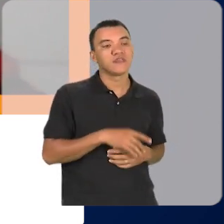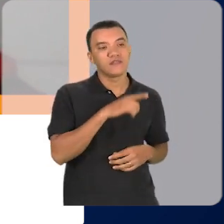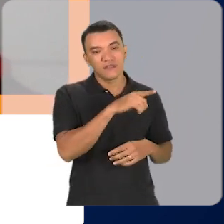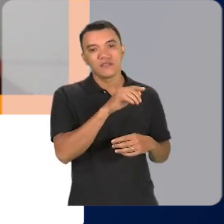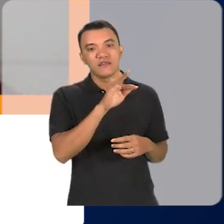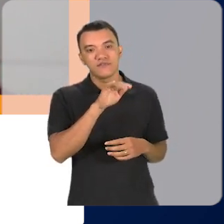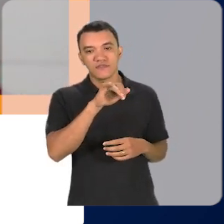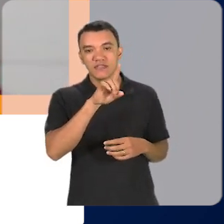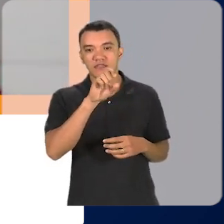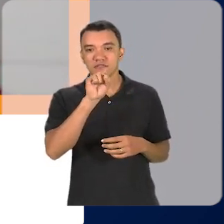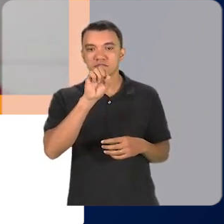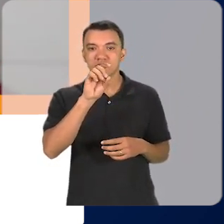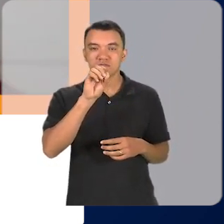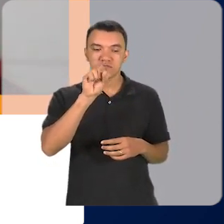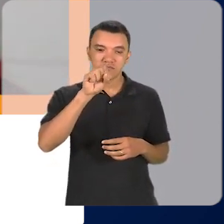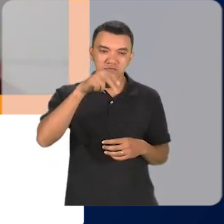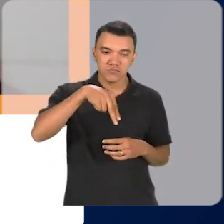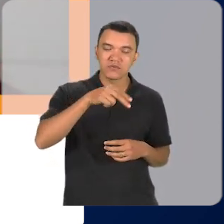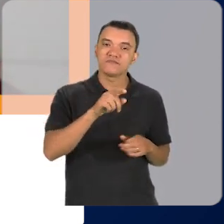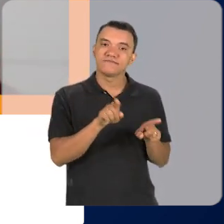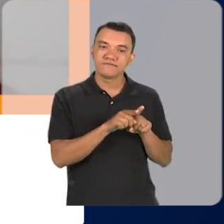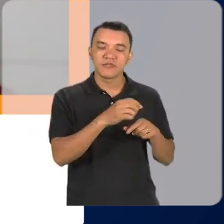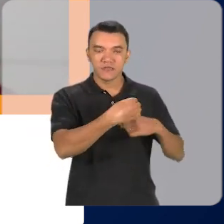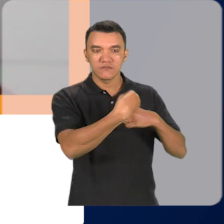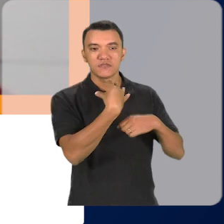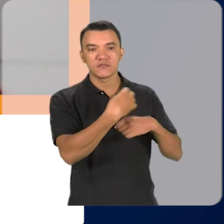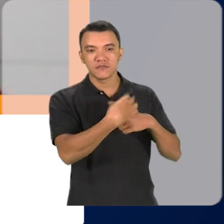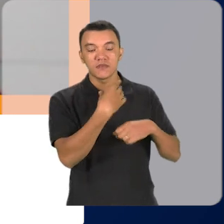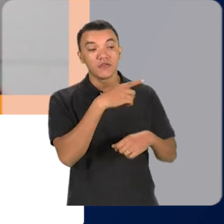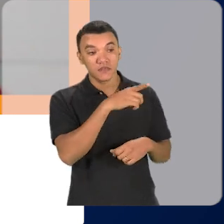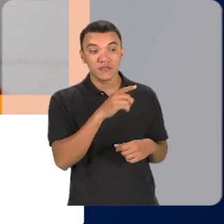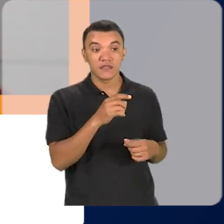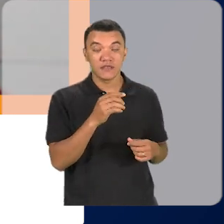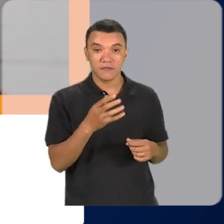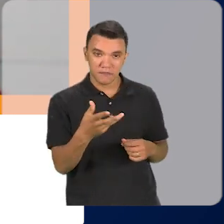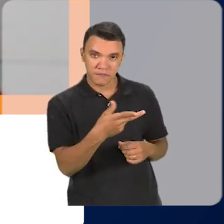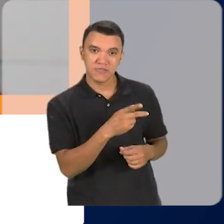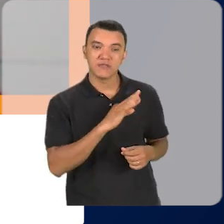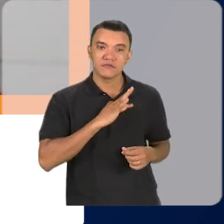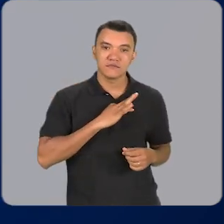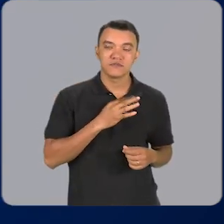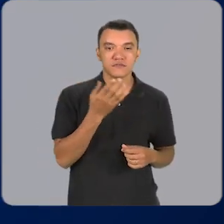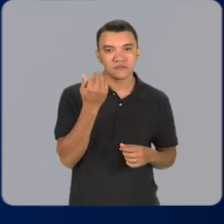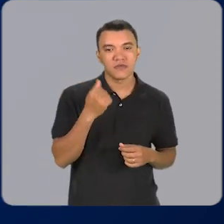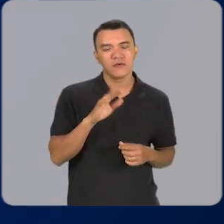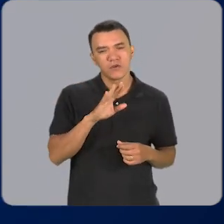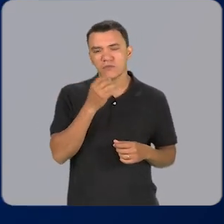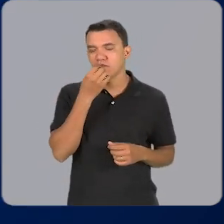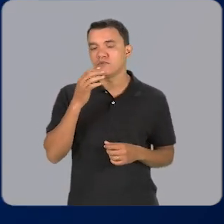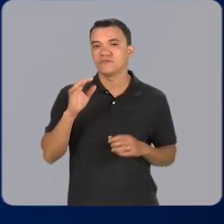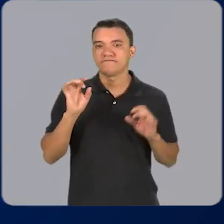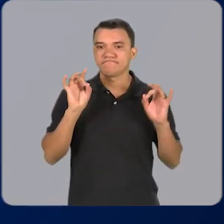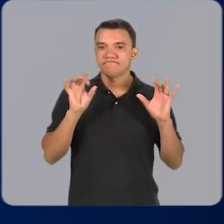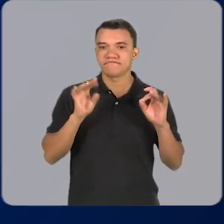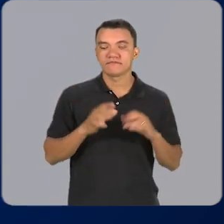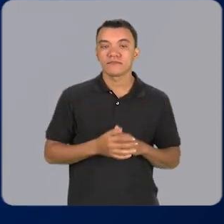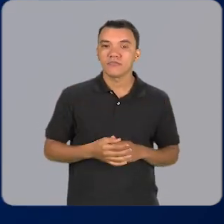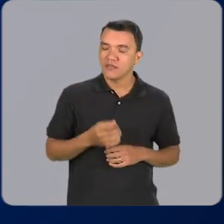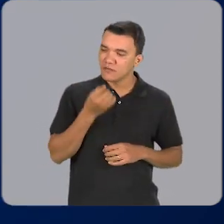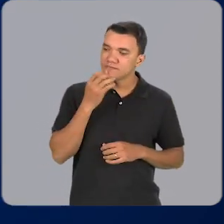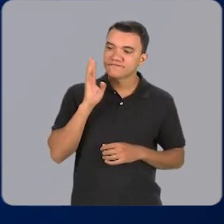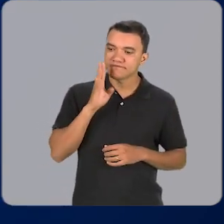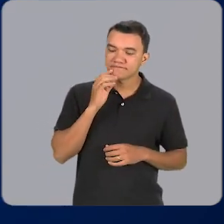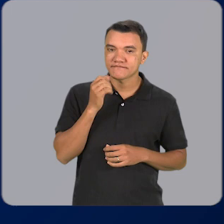estava com a ideia e ele com conhecimento técnico, mas foi maravilhoso. Ótimo, excelente. Agora, só para a gente encerrar aqui o